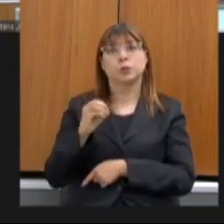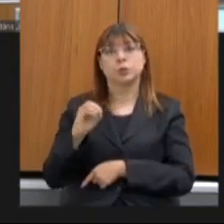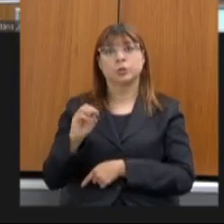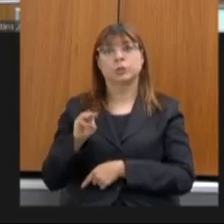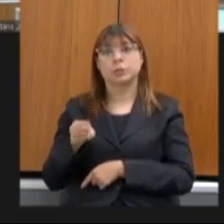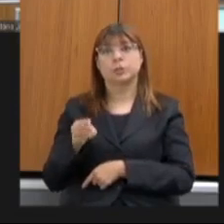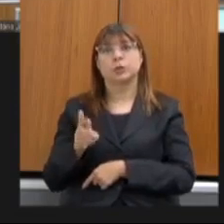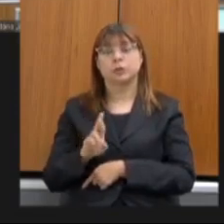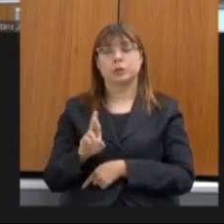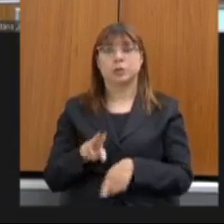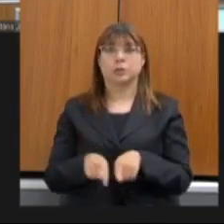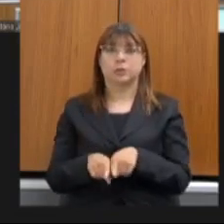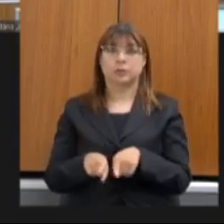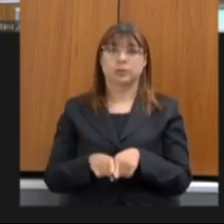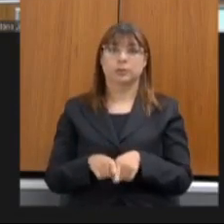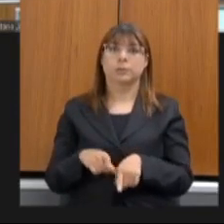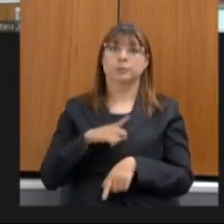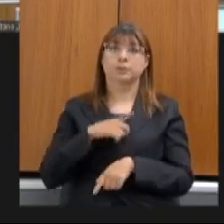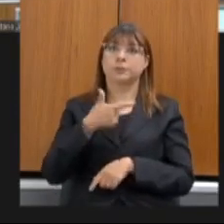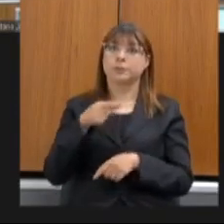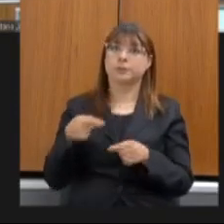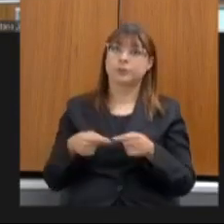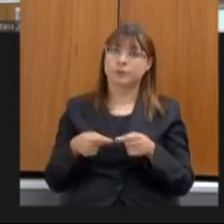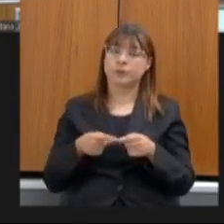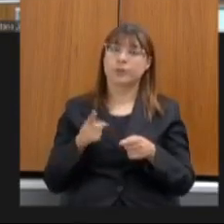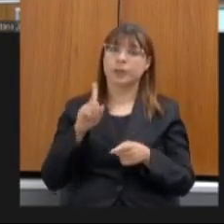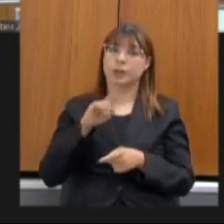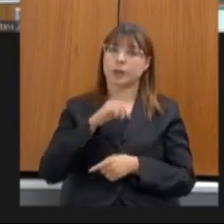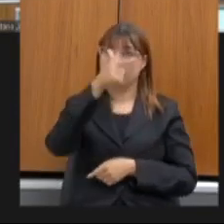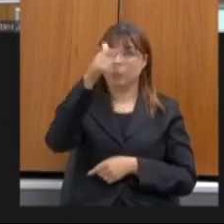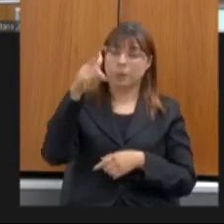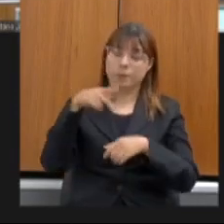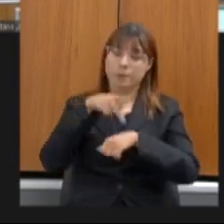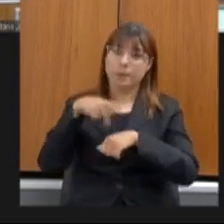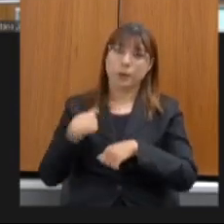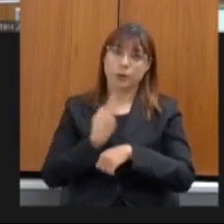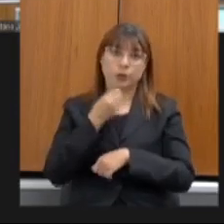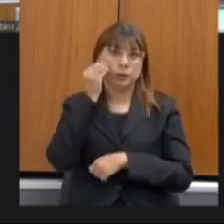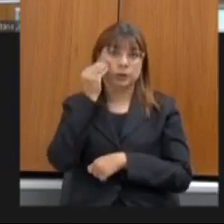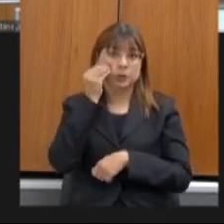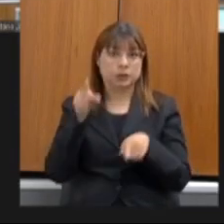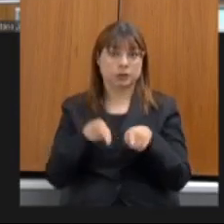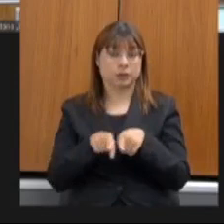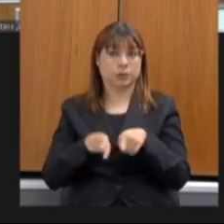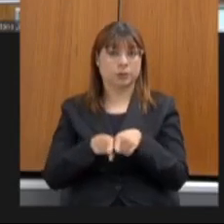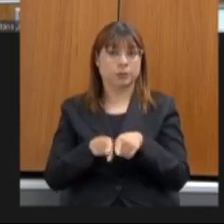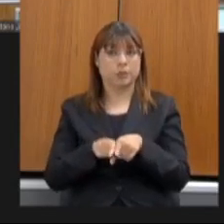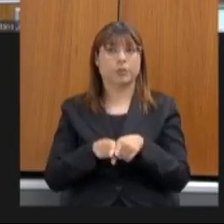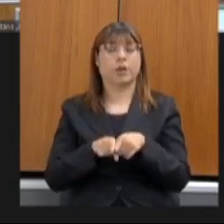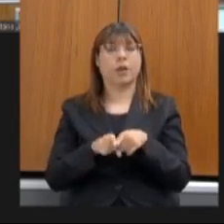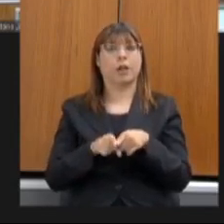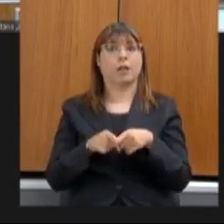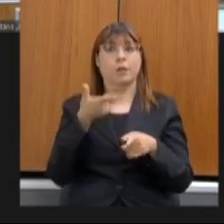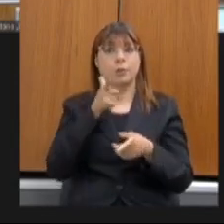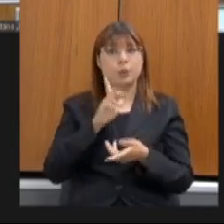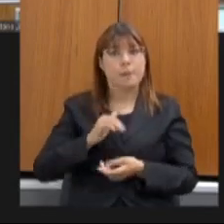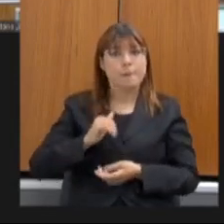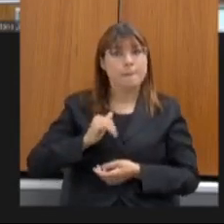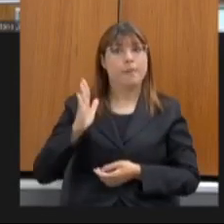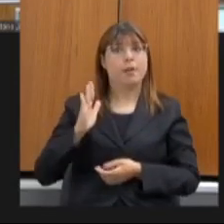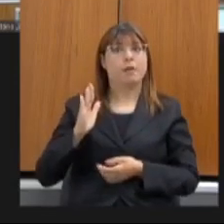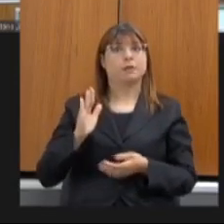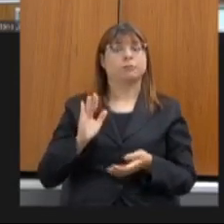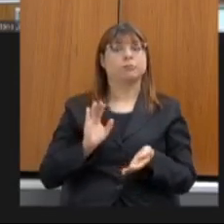outras fontes internacionais estamos trabalhando para aumentar a oferta de recursos com